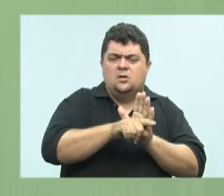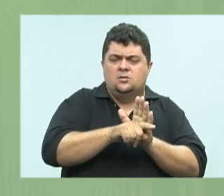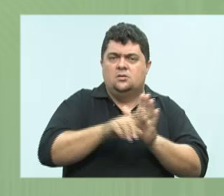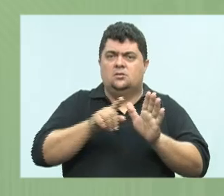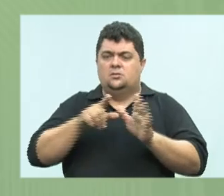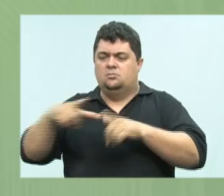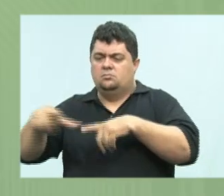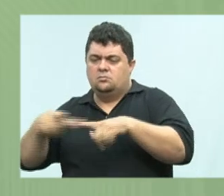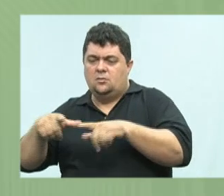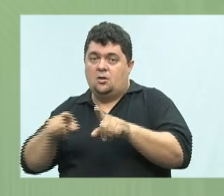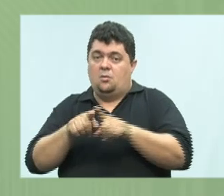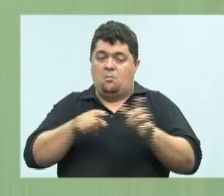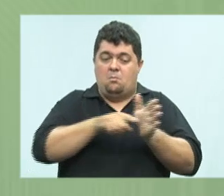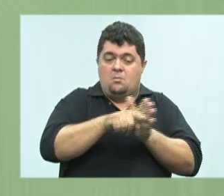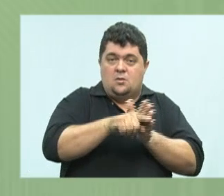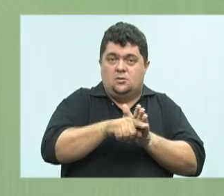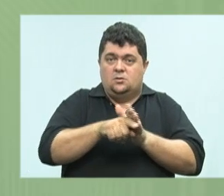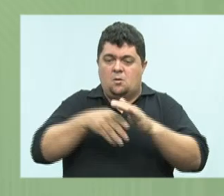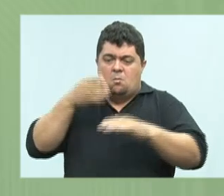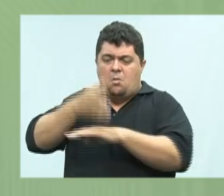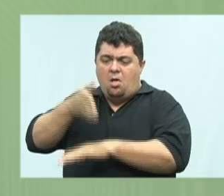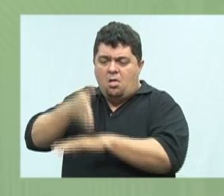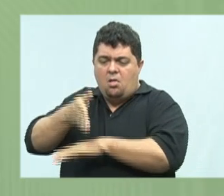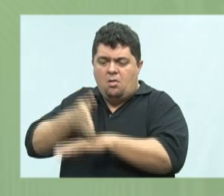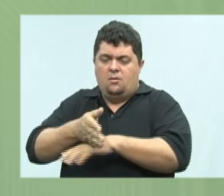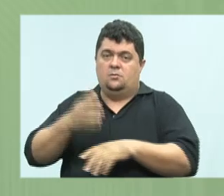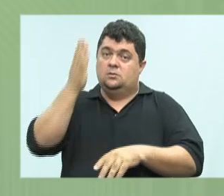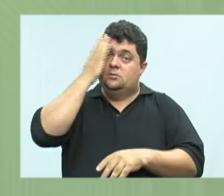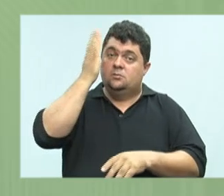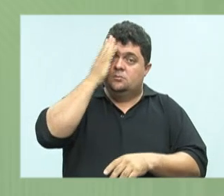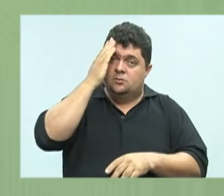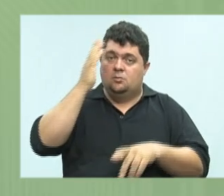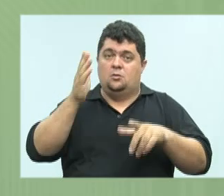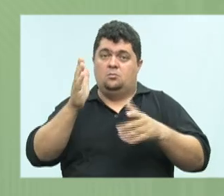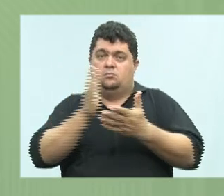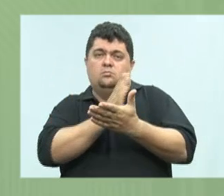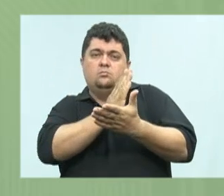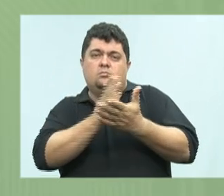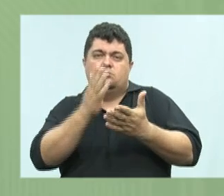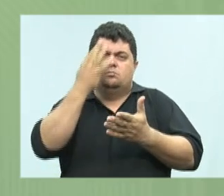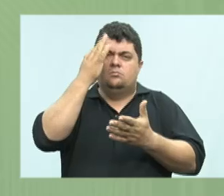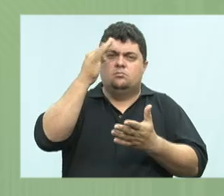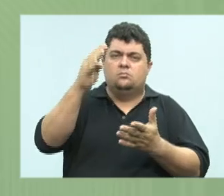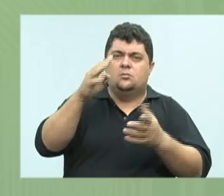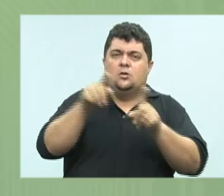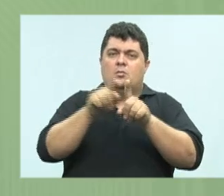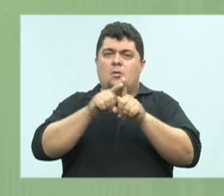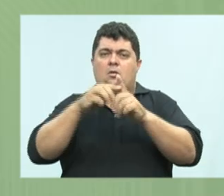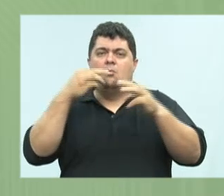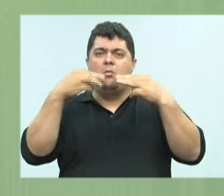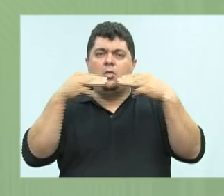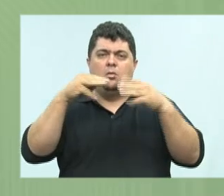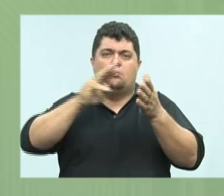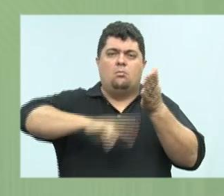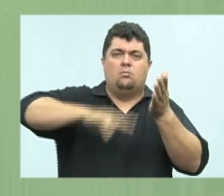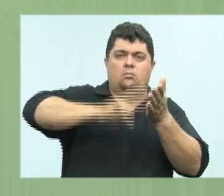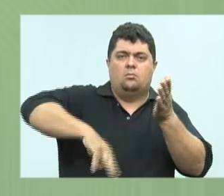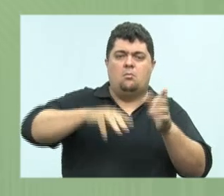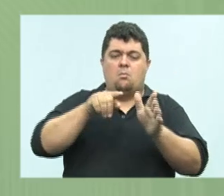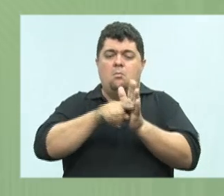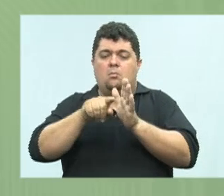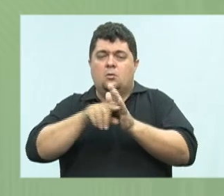pesquisa participante, e saber, então, algumas abordagens teórico-metodológicas de pesquisa em